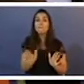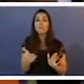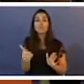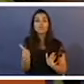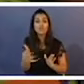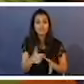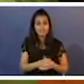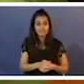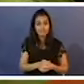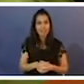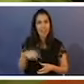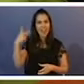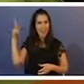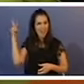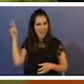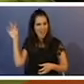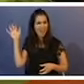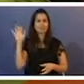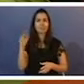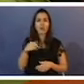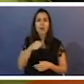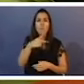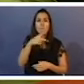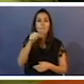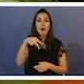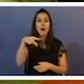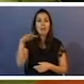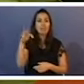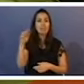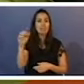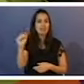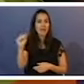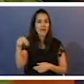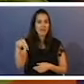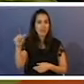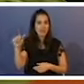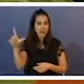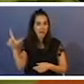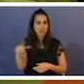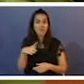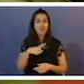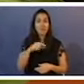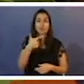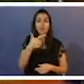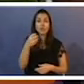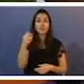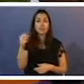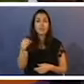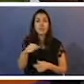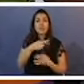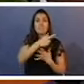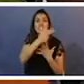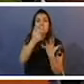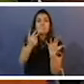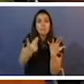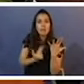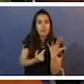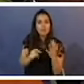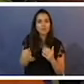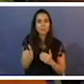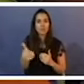lá no Pantanal mais de 200 espécies de p existem mais de 200 espécies de peixes